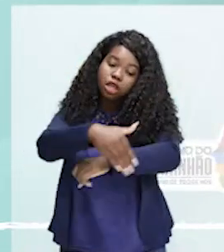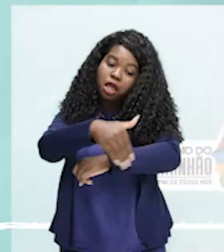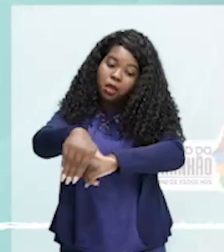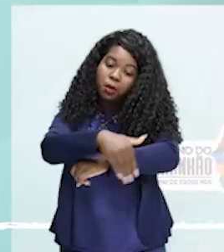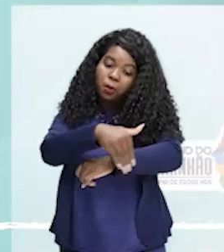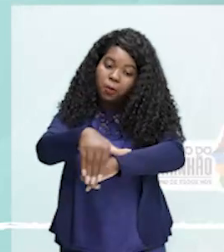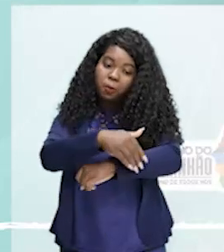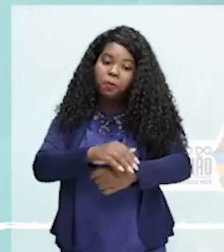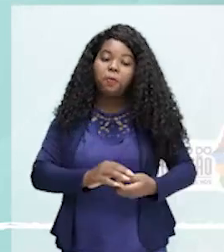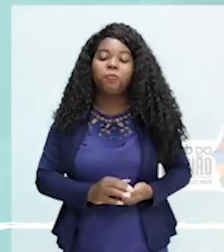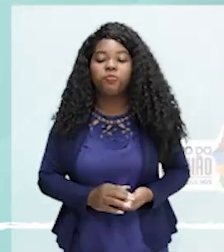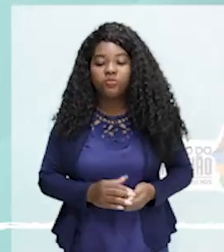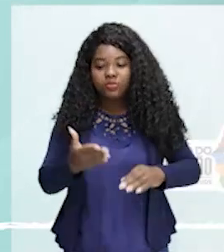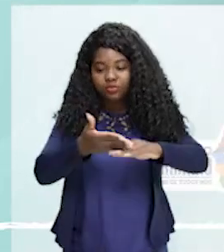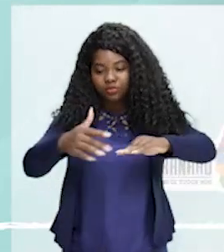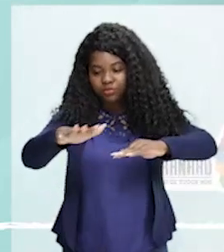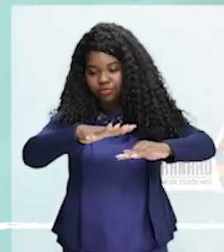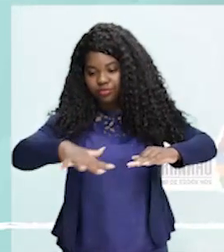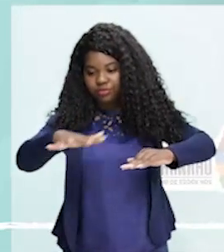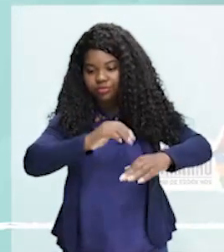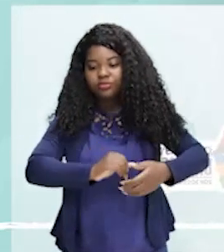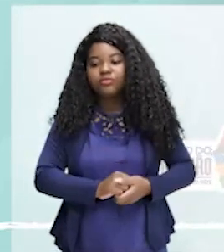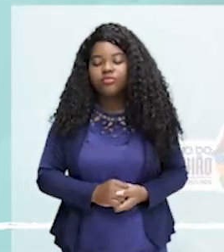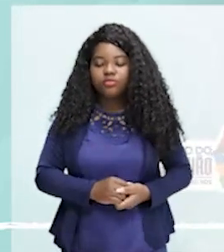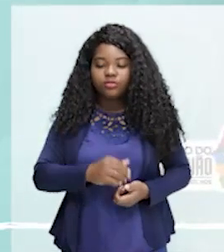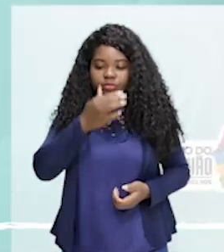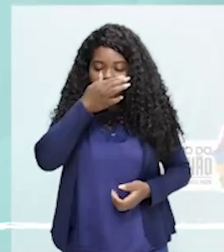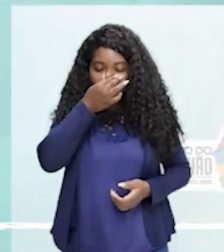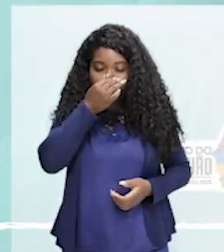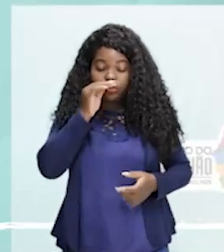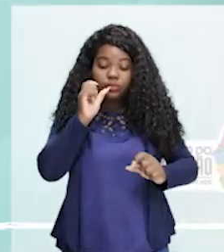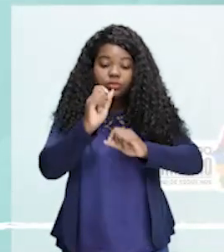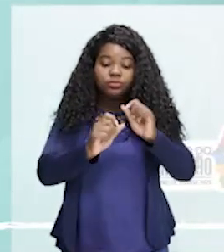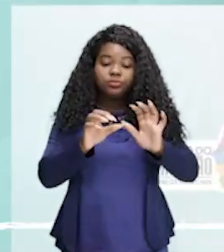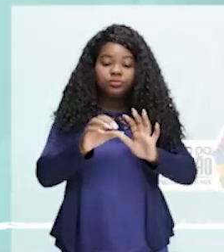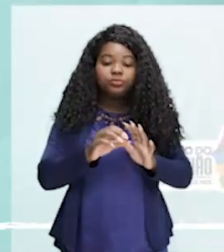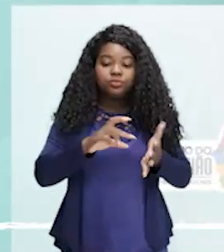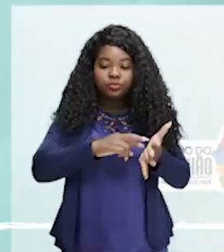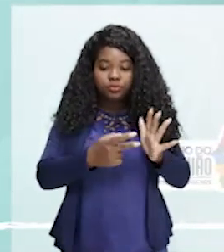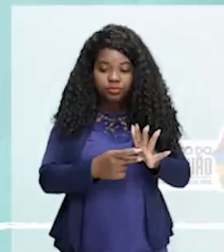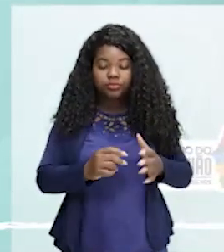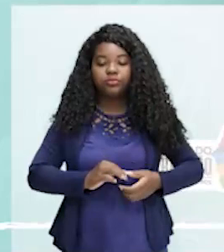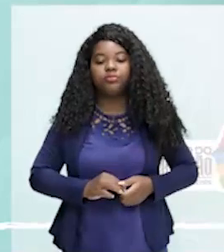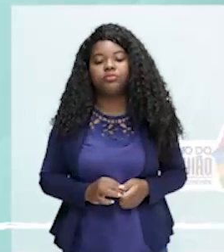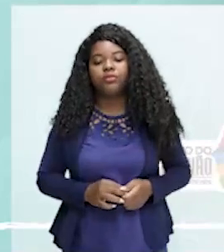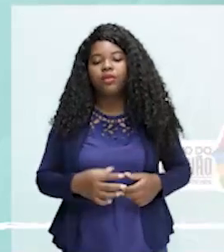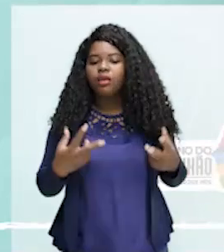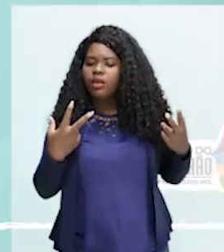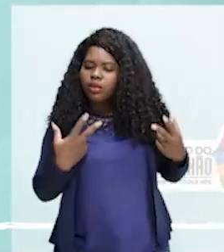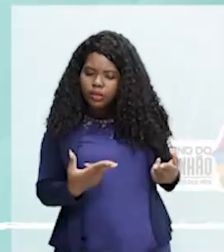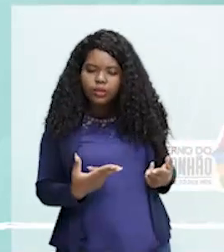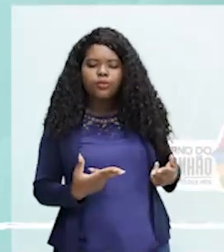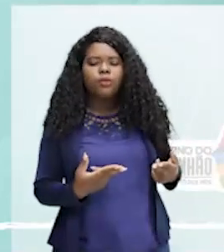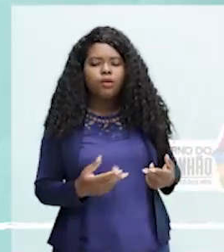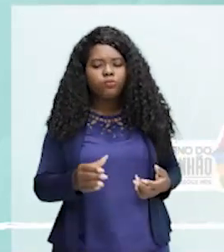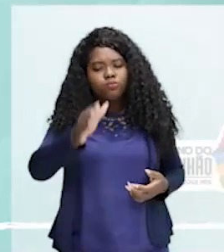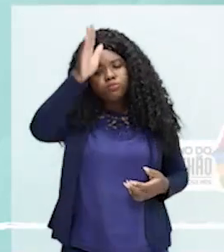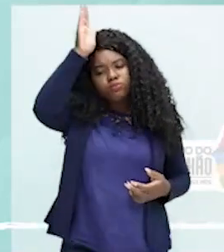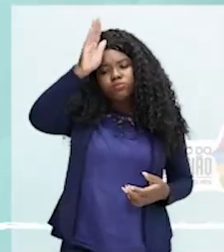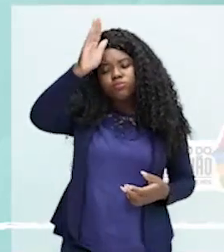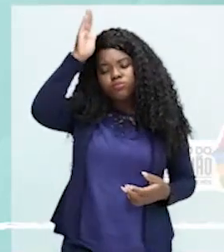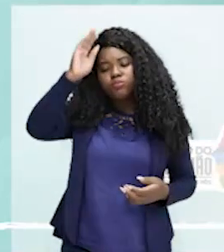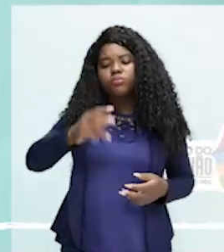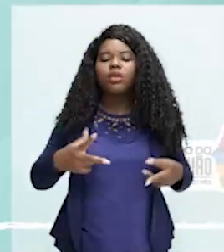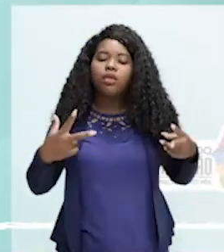período mais contemporâneo, o teatro de rua. Professor, o que é o teatro de rua? É a mesma coisa que os romanos faziam, é